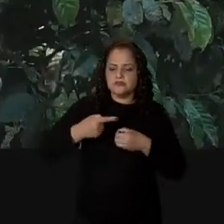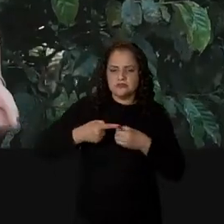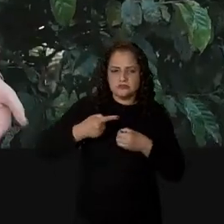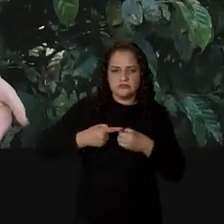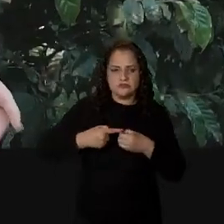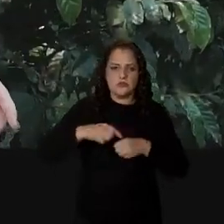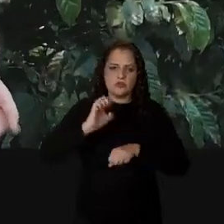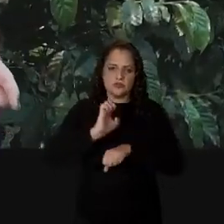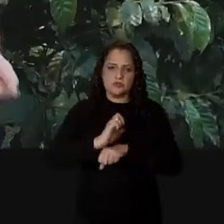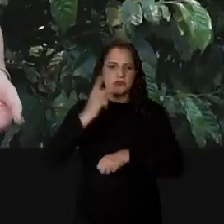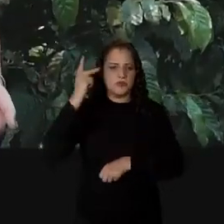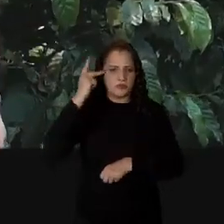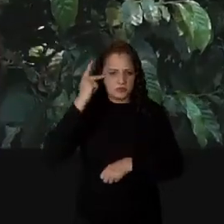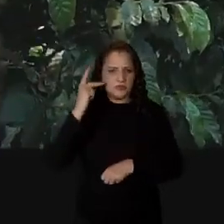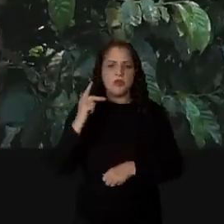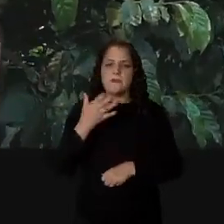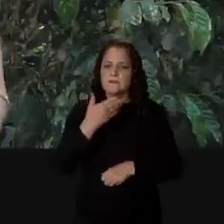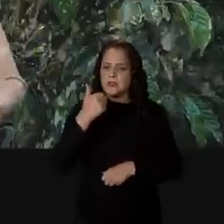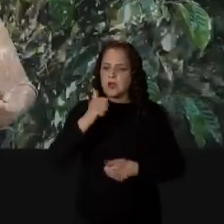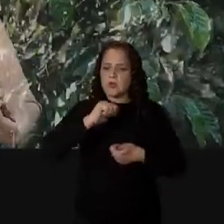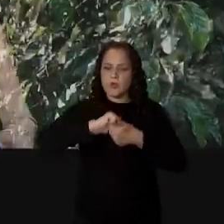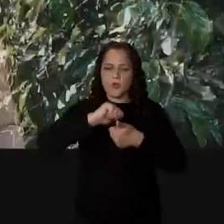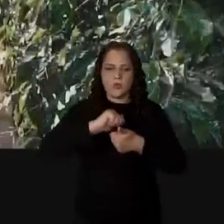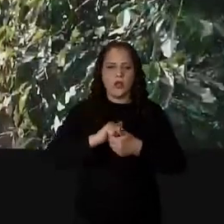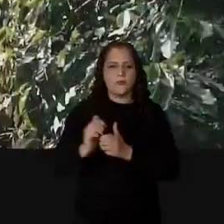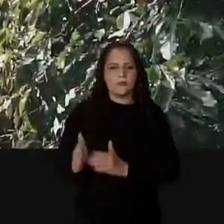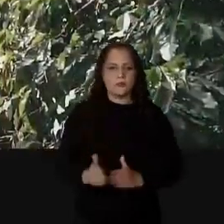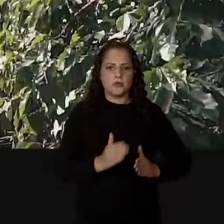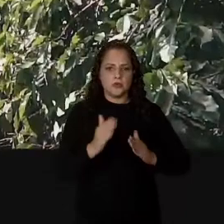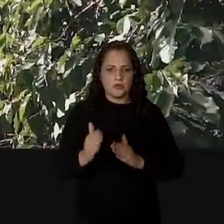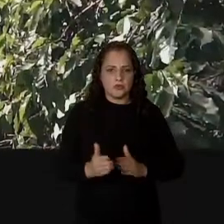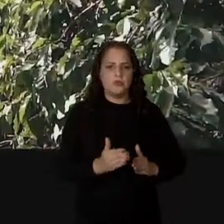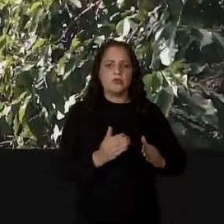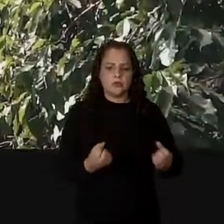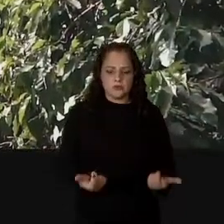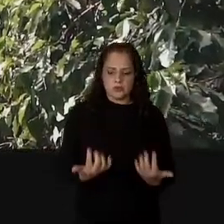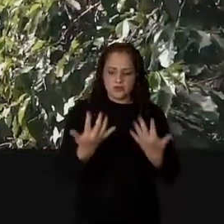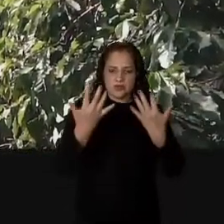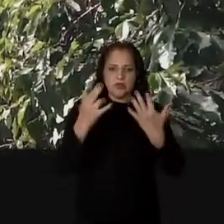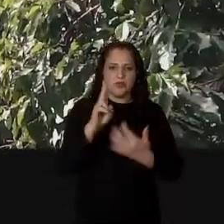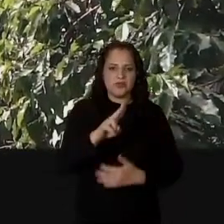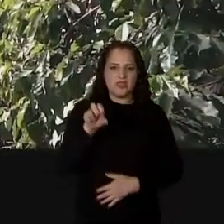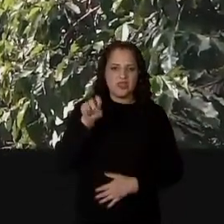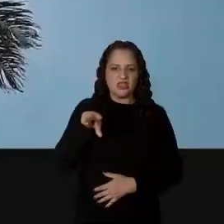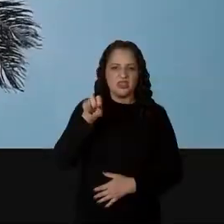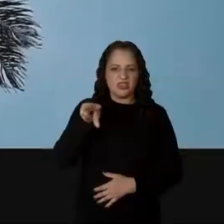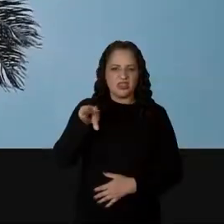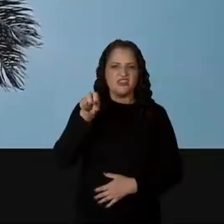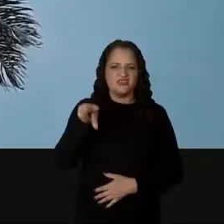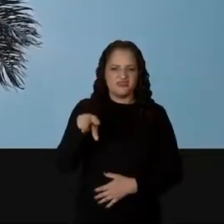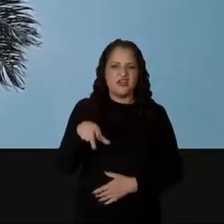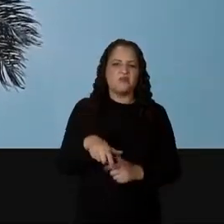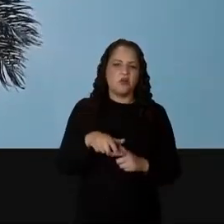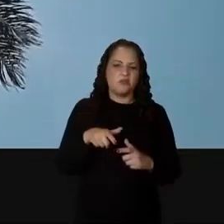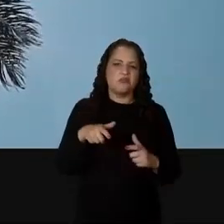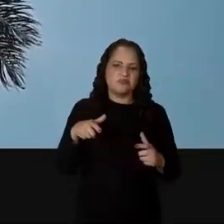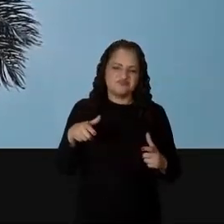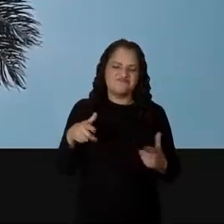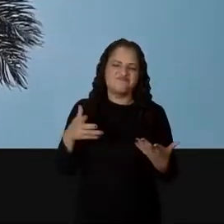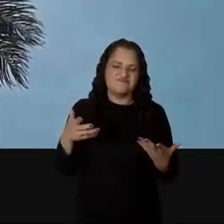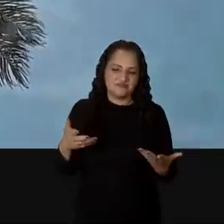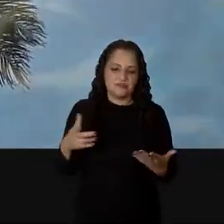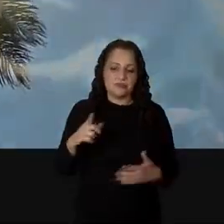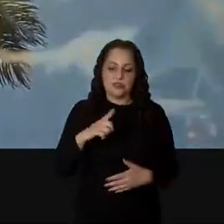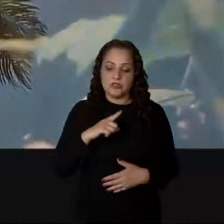melhorar a qualidade e produtividade das lavouras, o uso de agrotóxicos e fertilizantes vem aumentando cada vez mais. A macaúba, ela